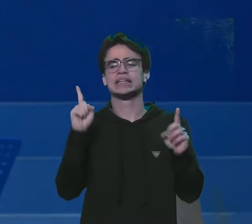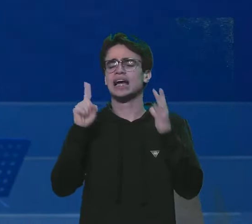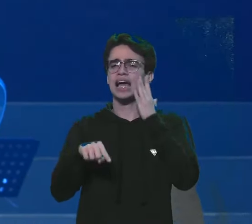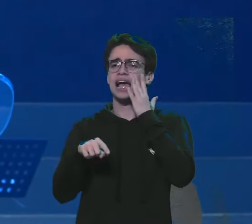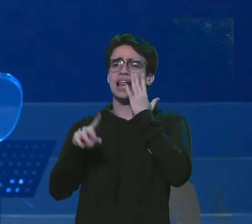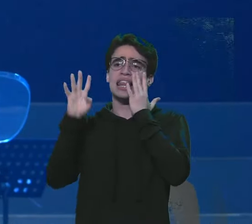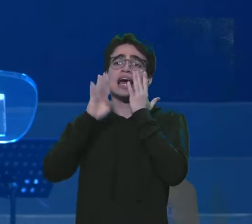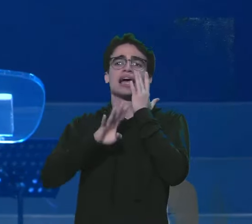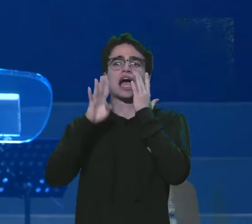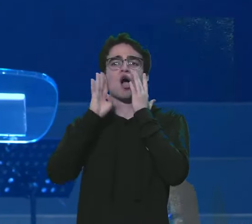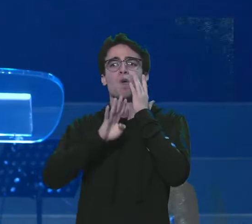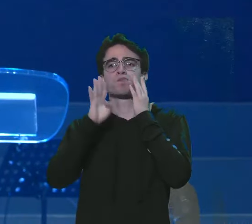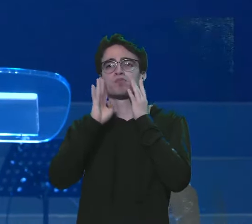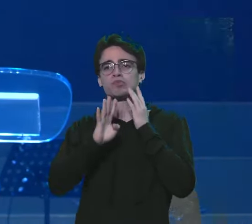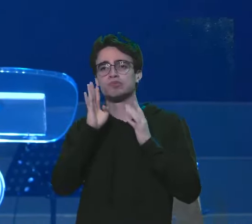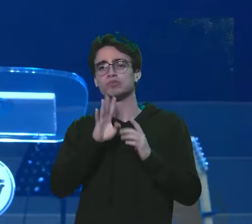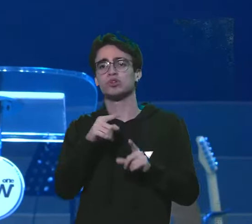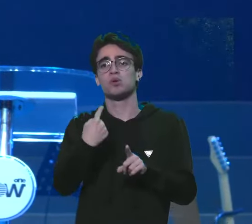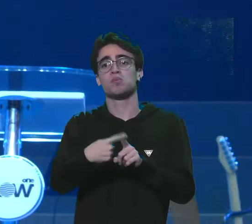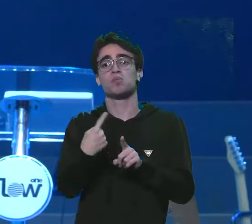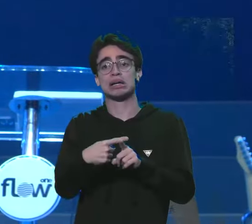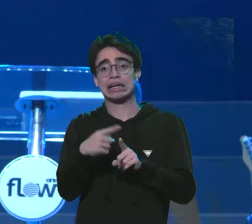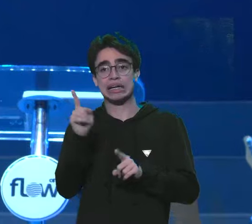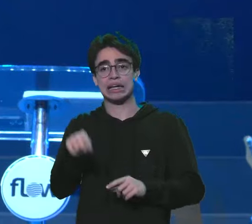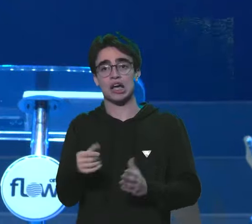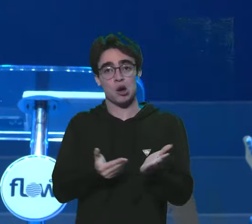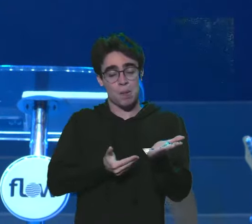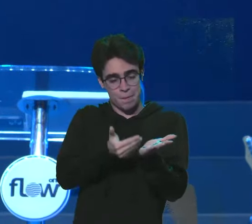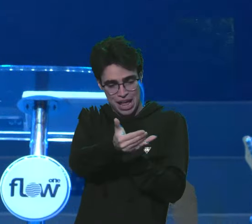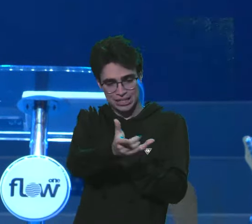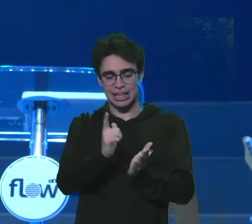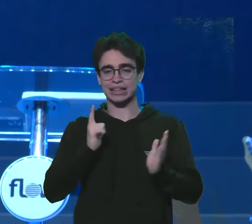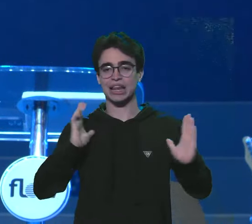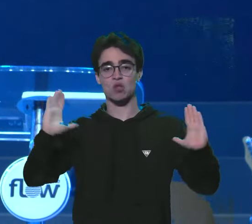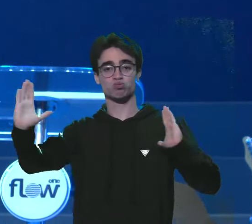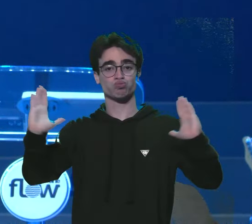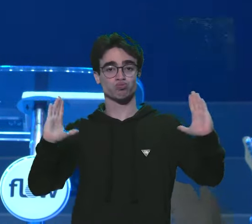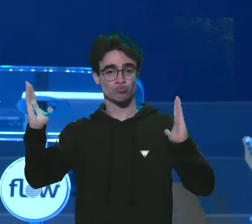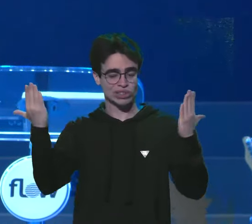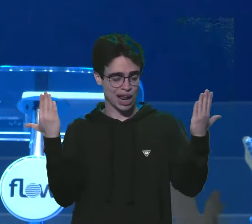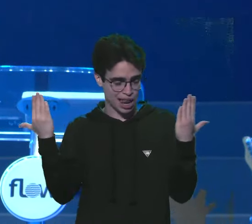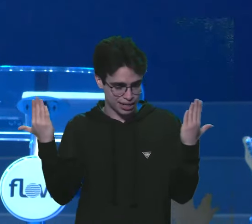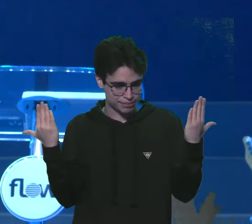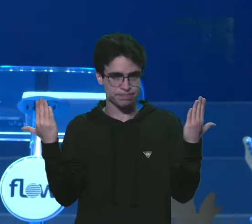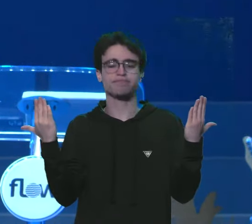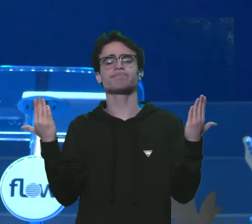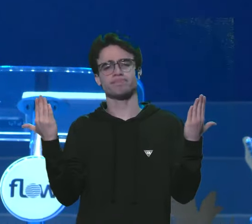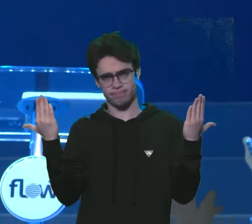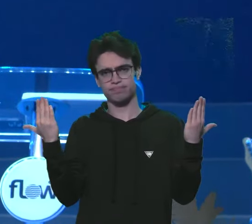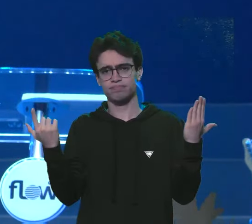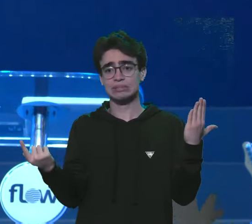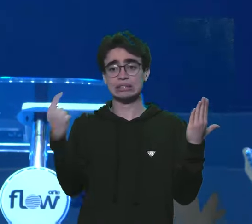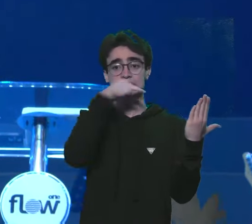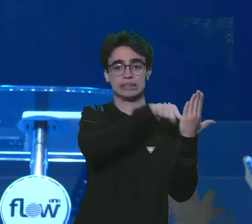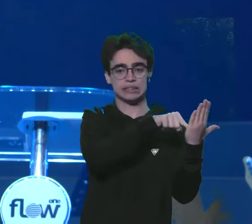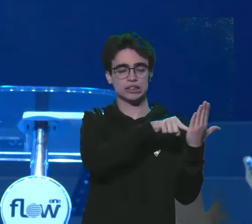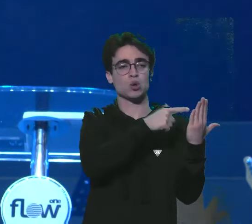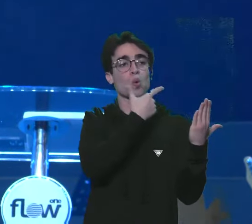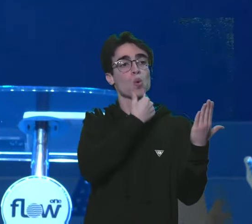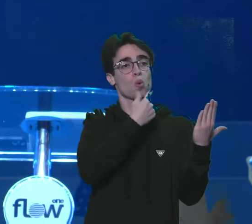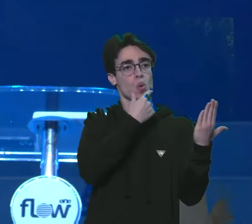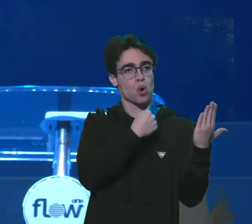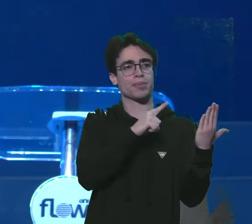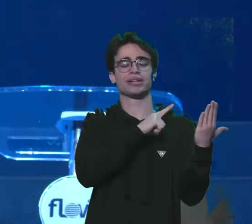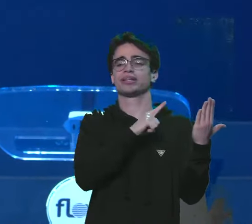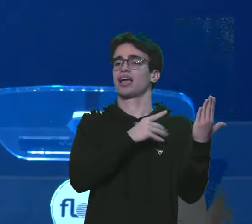que aqui começam dois paralelos. Um homem que tinha a sua filha de